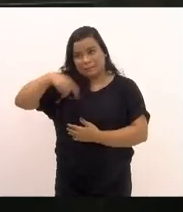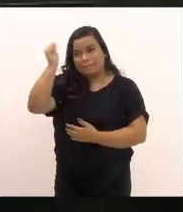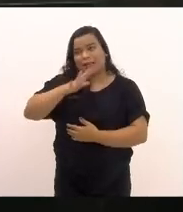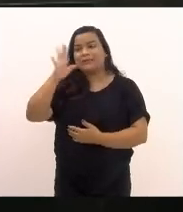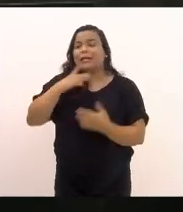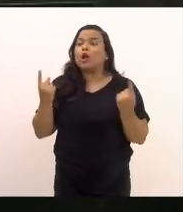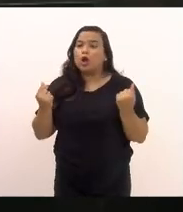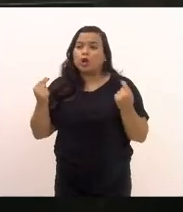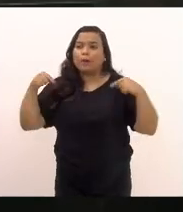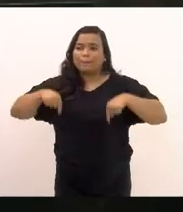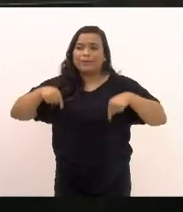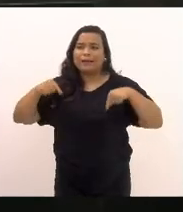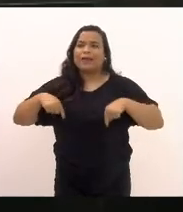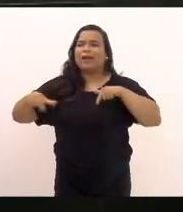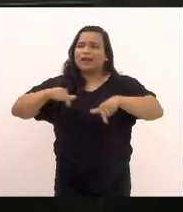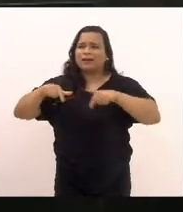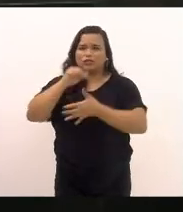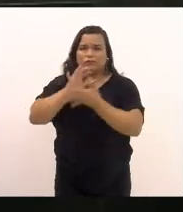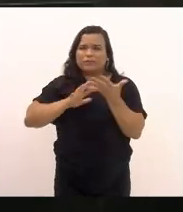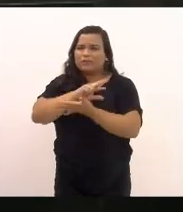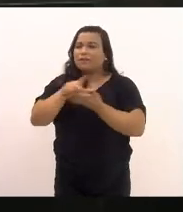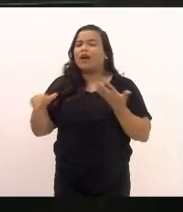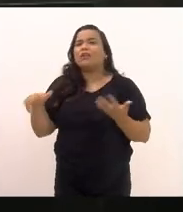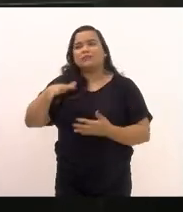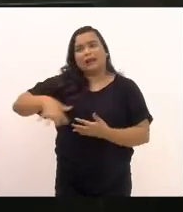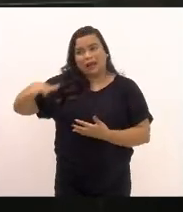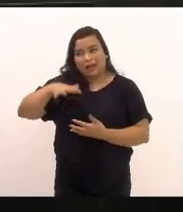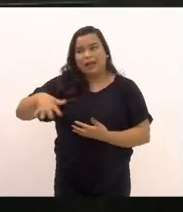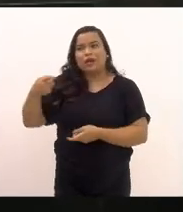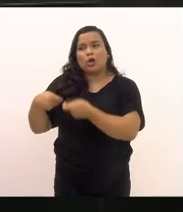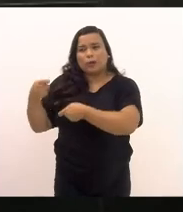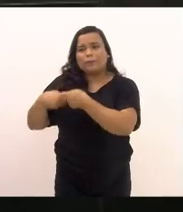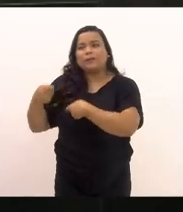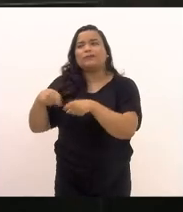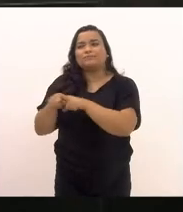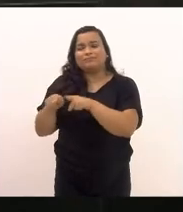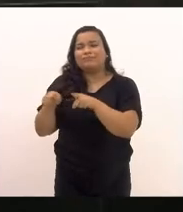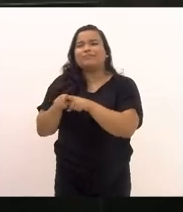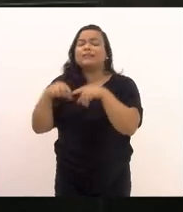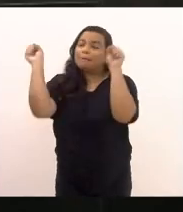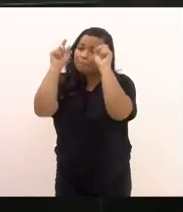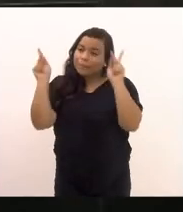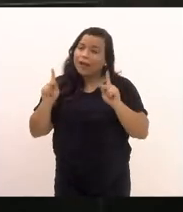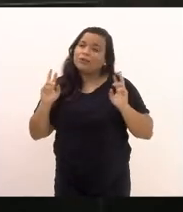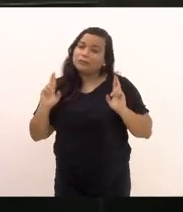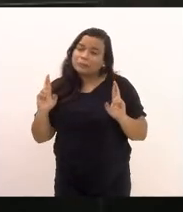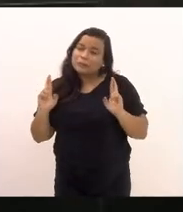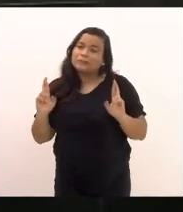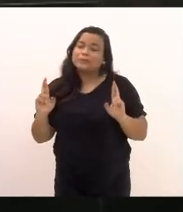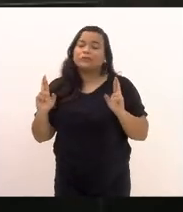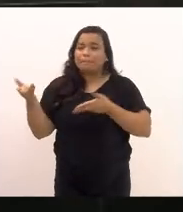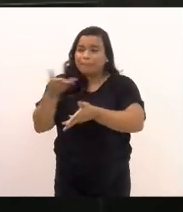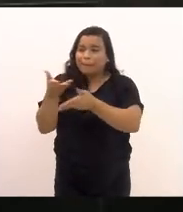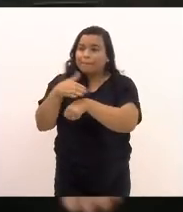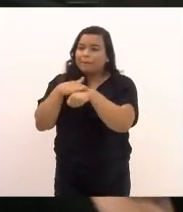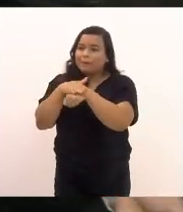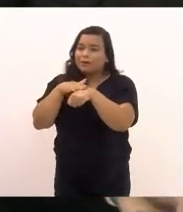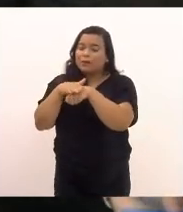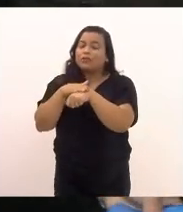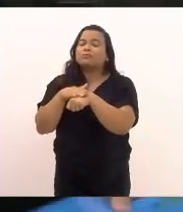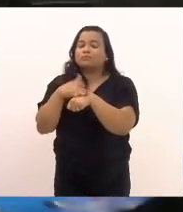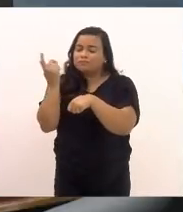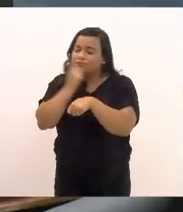economia brasileira, nas atividades econômicas e no Brasil. Que a paz se instale e que a democracia, e que a diplomacia possa prevalecer. Obrigado.